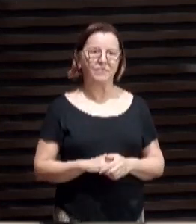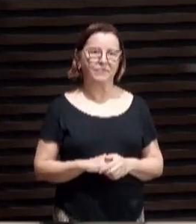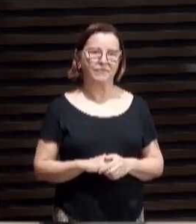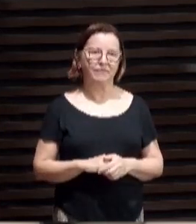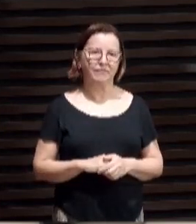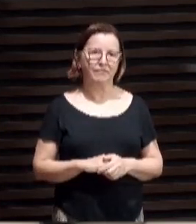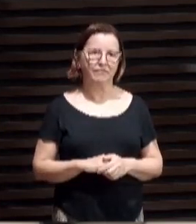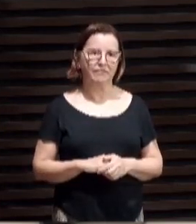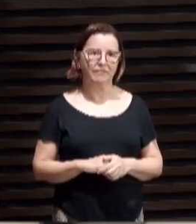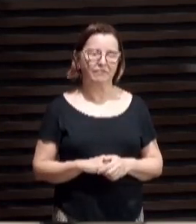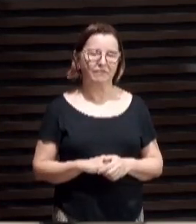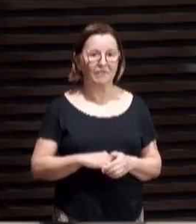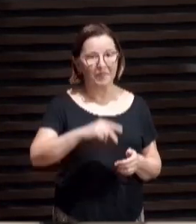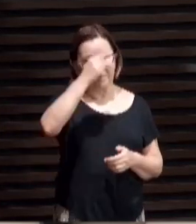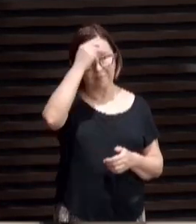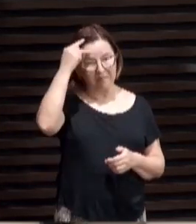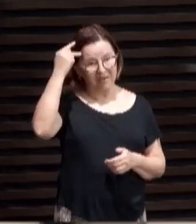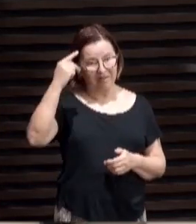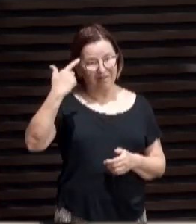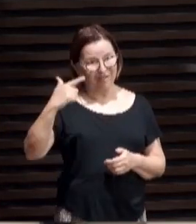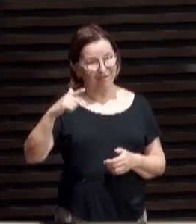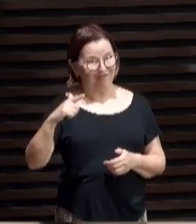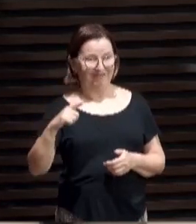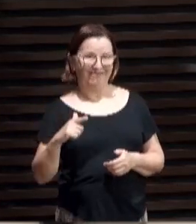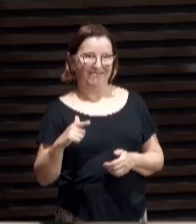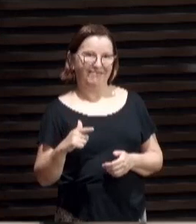Quando não se tem argumento, se prende.